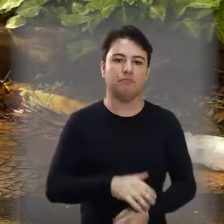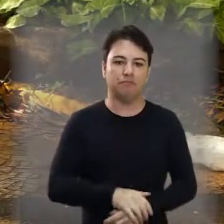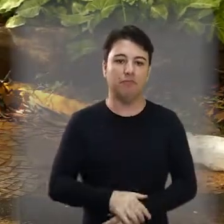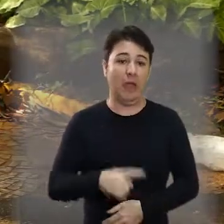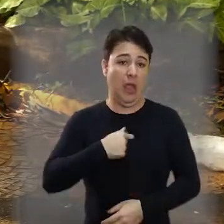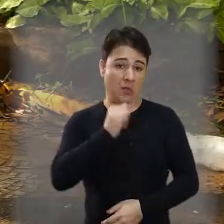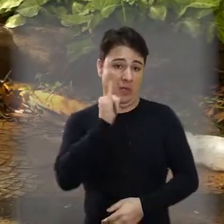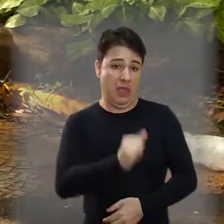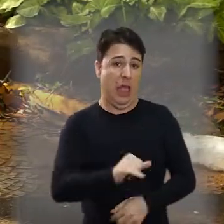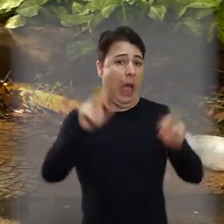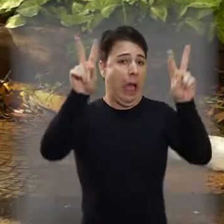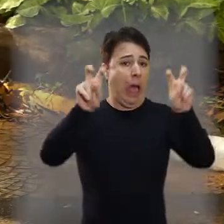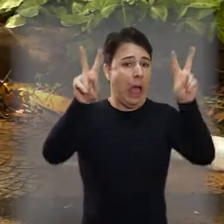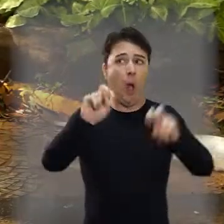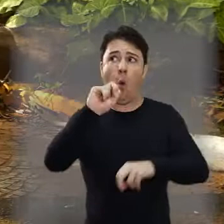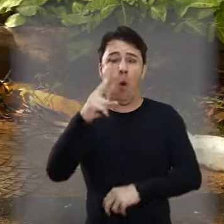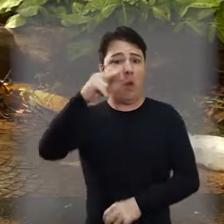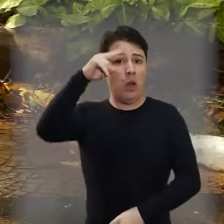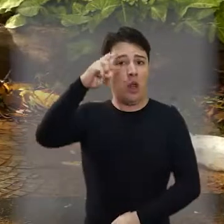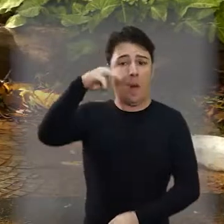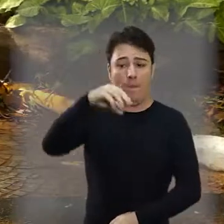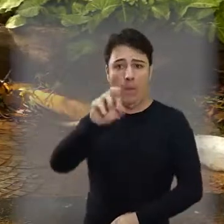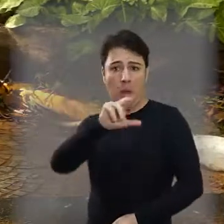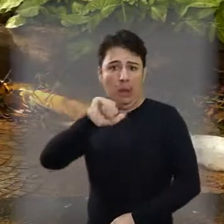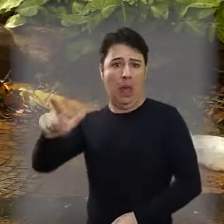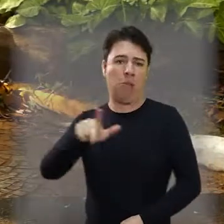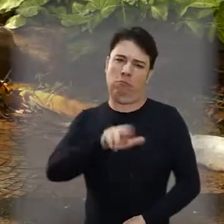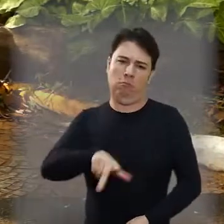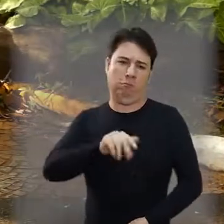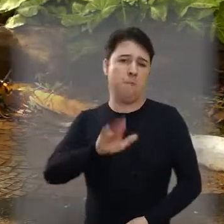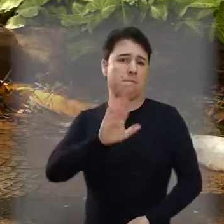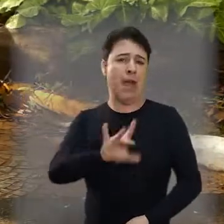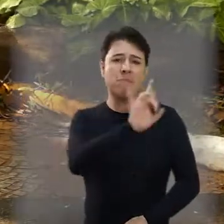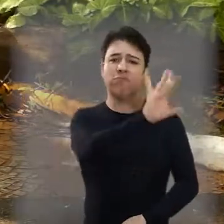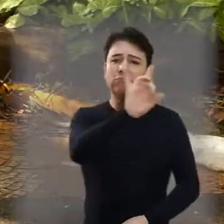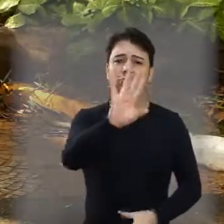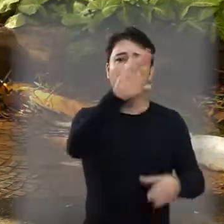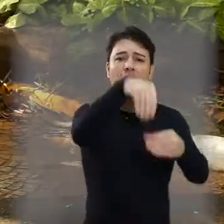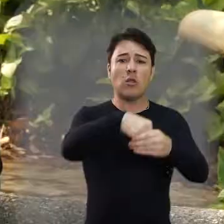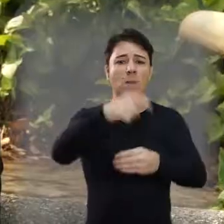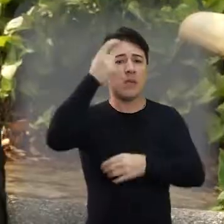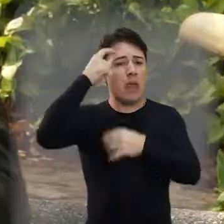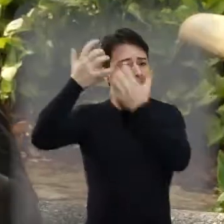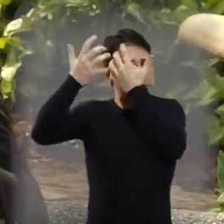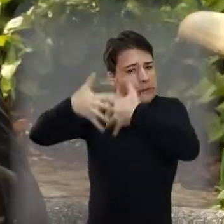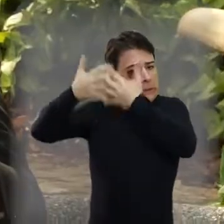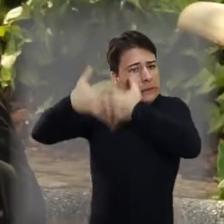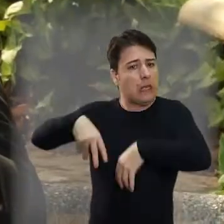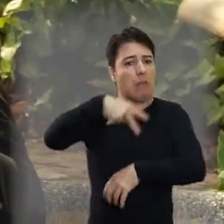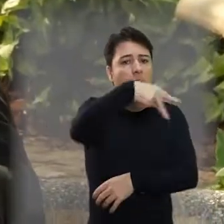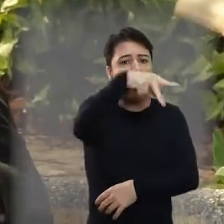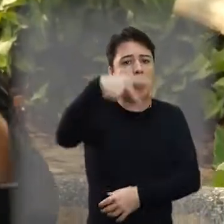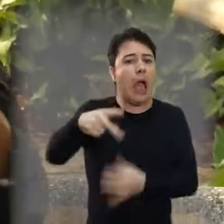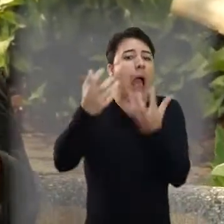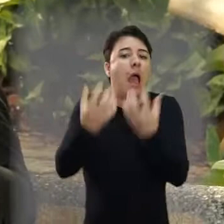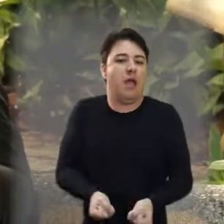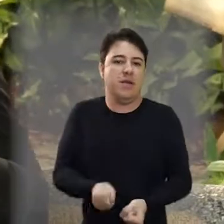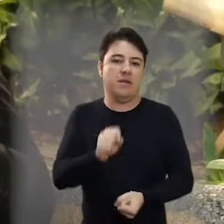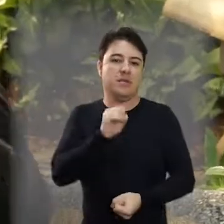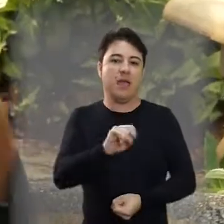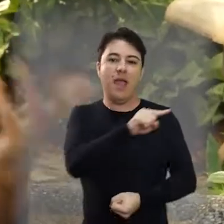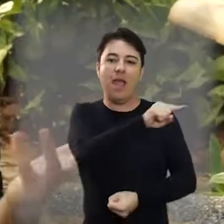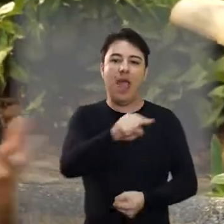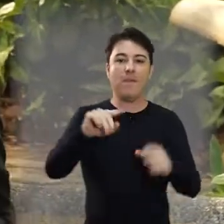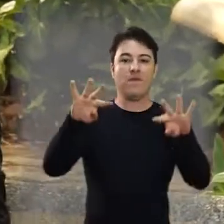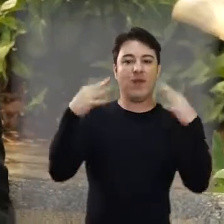É uma reflexão. Cada um absorve da maneira que quer. Então, se você assistir meu espetáculo, eu me preocupo bastante com isso, de divertir,